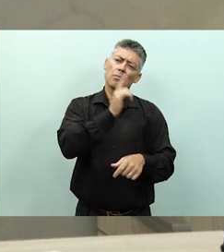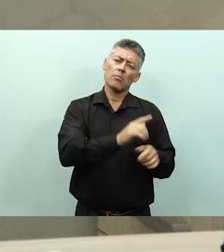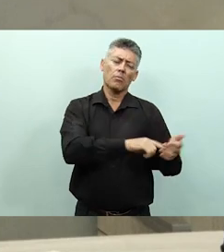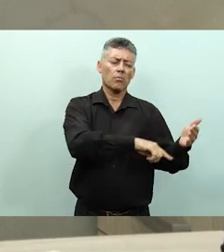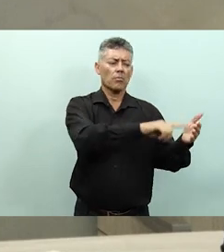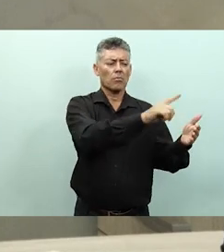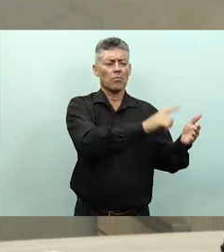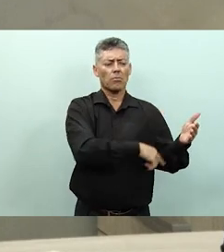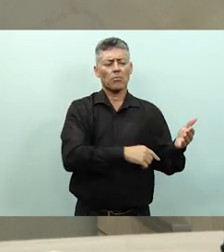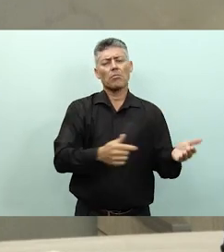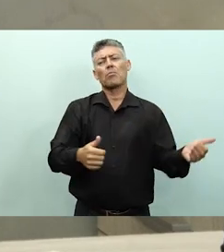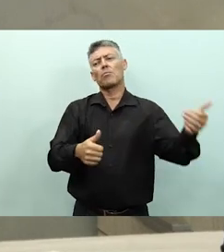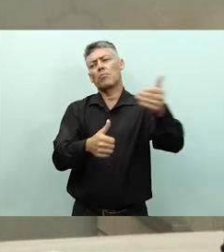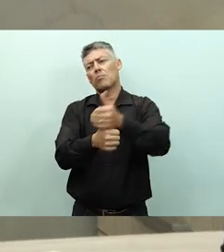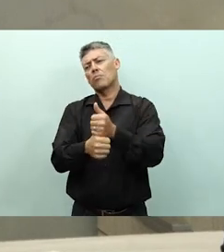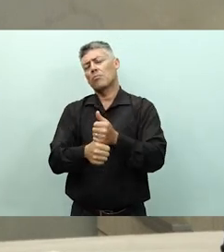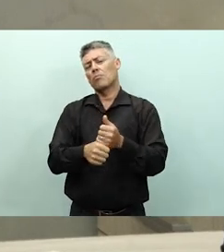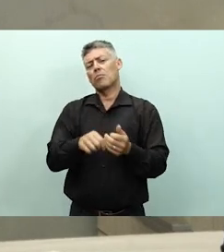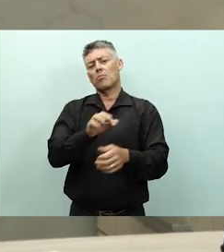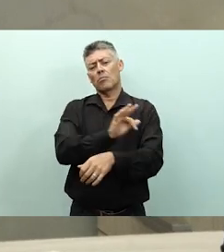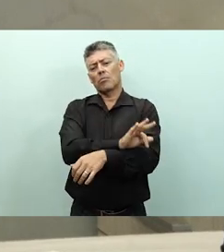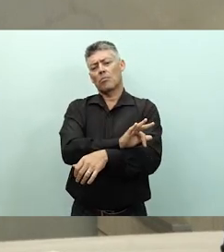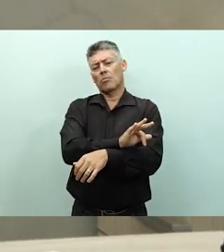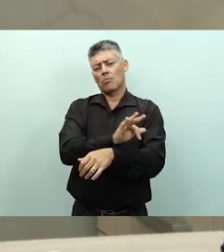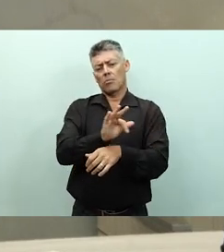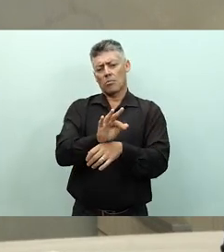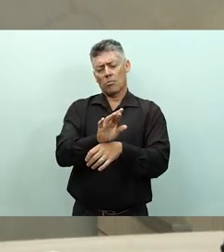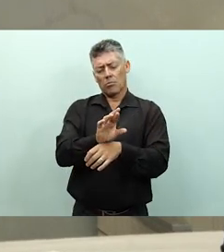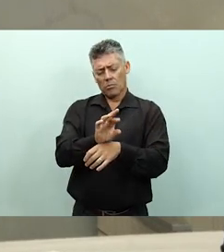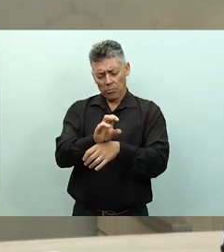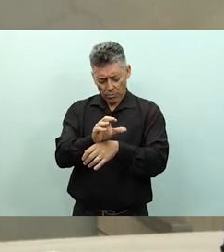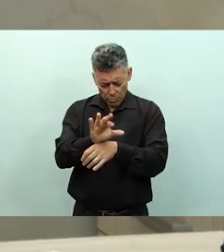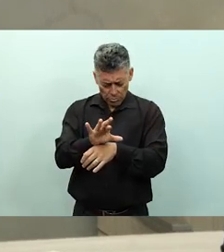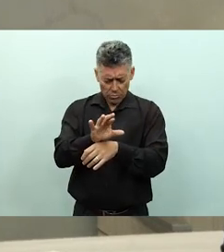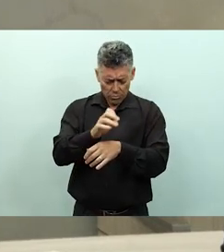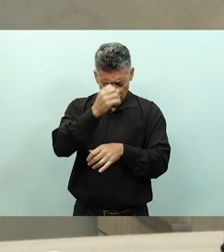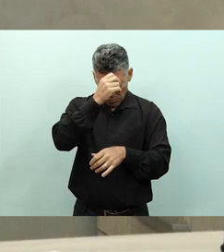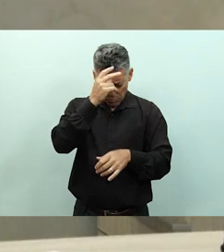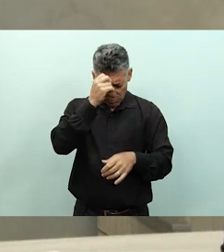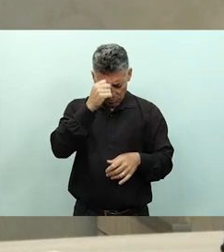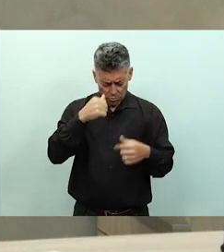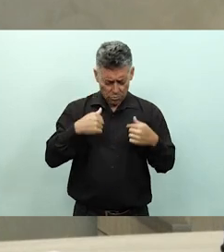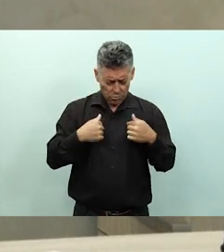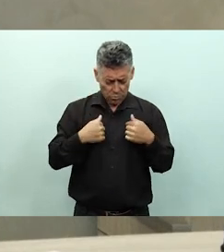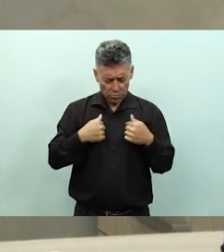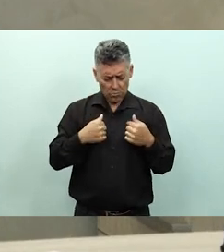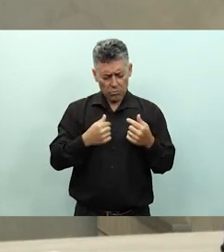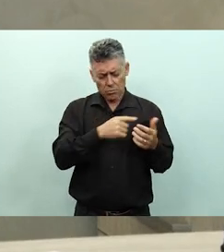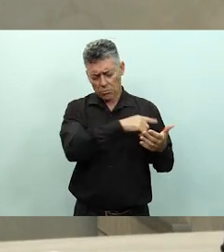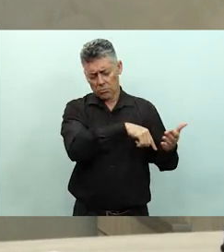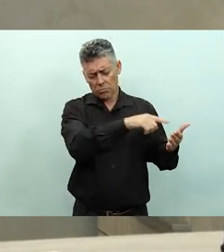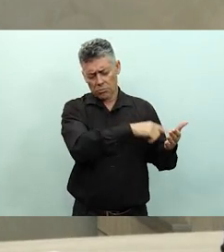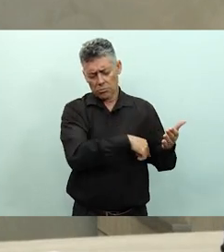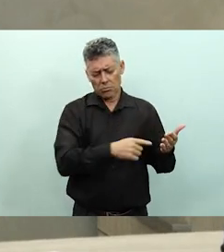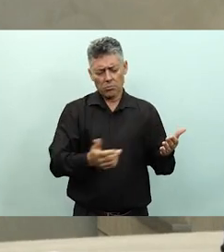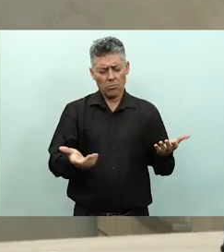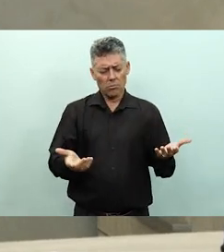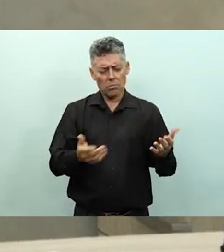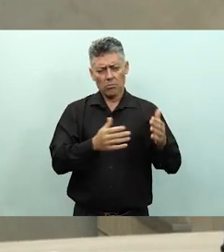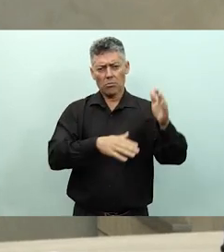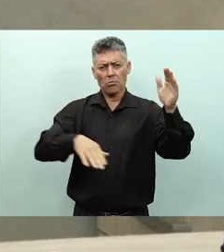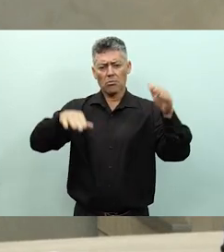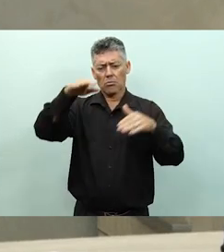Senado, assume Fernando Freire. Vilma era prefeita de Natal, renuncia para ser